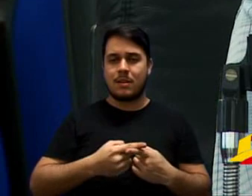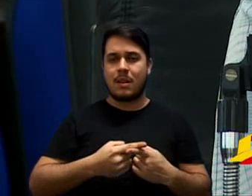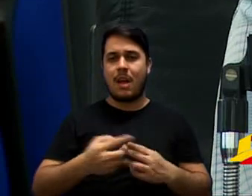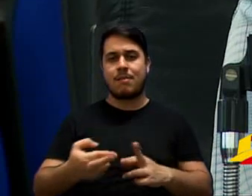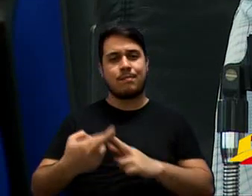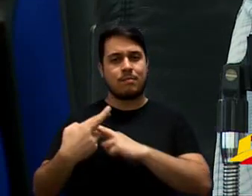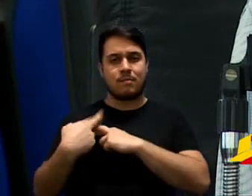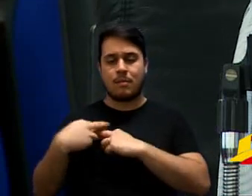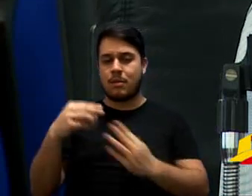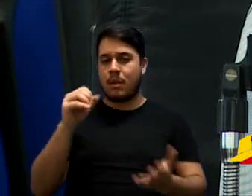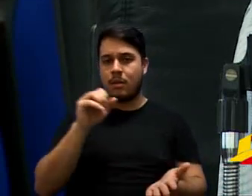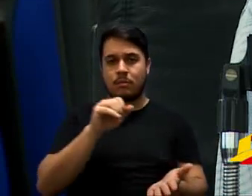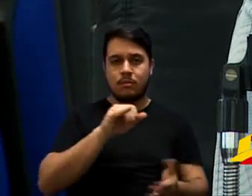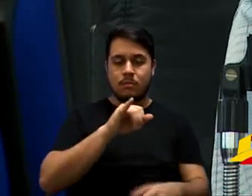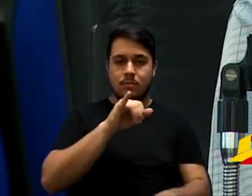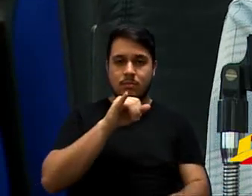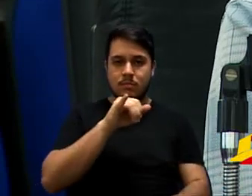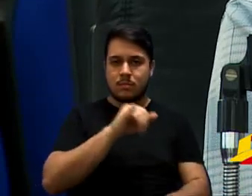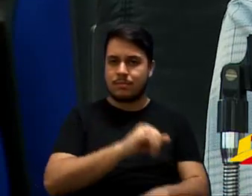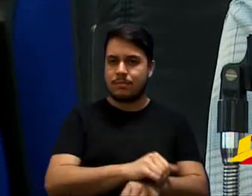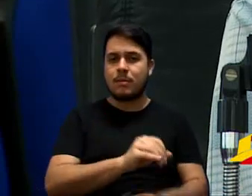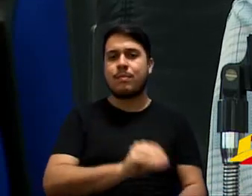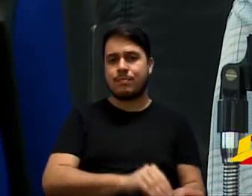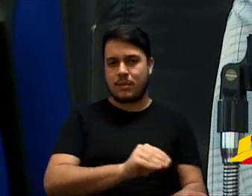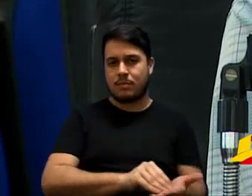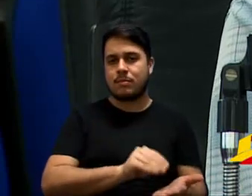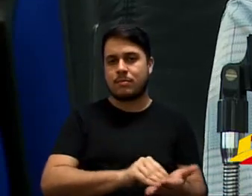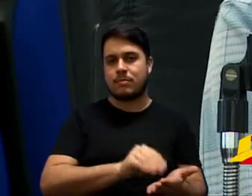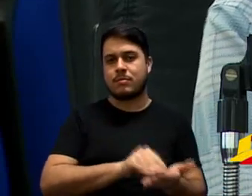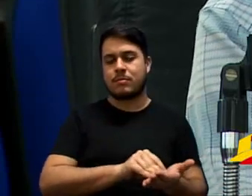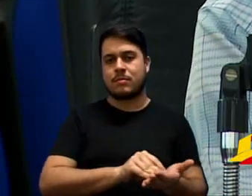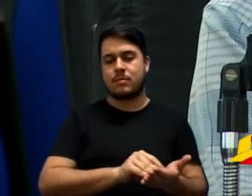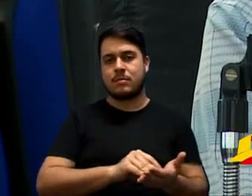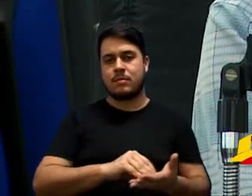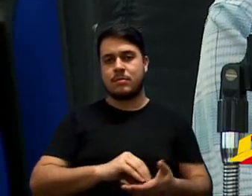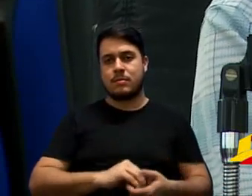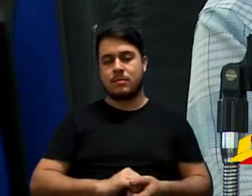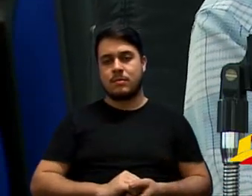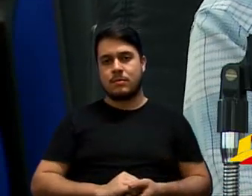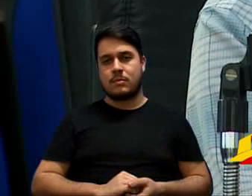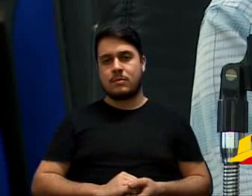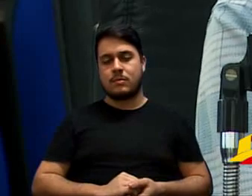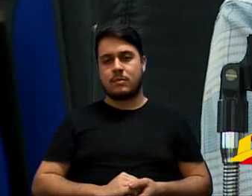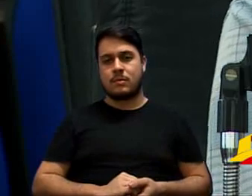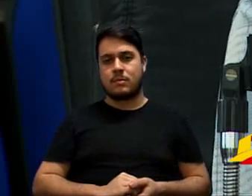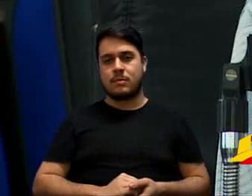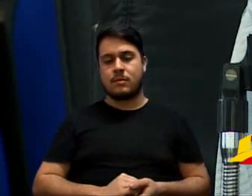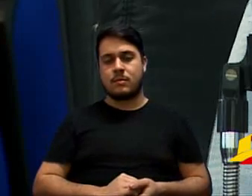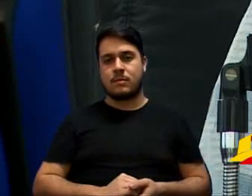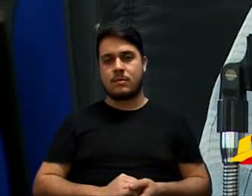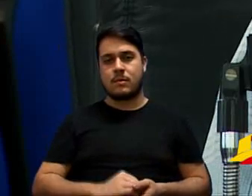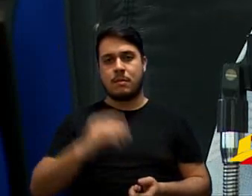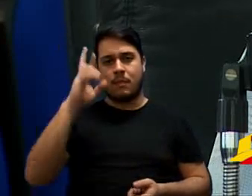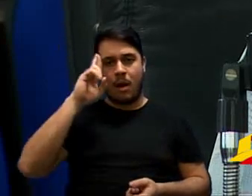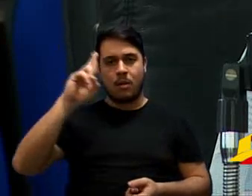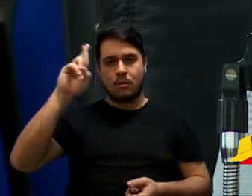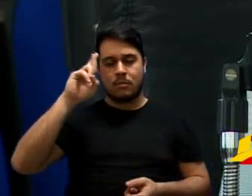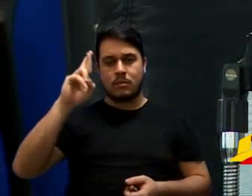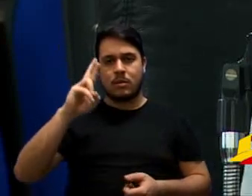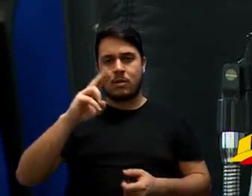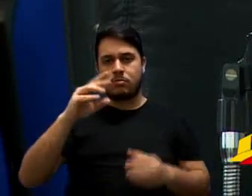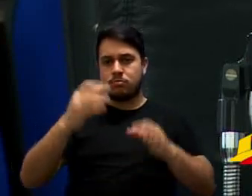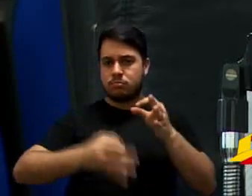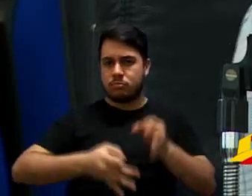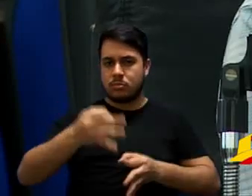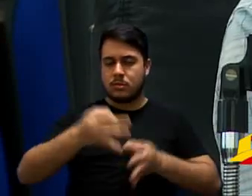nós temos no éden através de uma autorização até judicial que necessariamente tem que ser revista